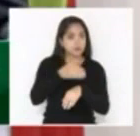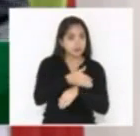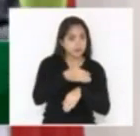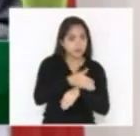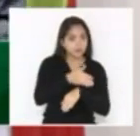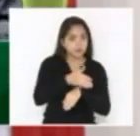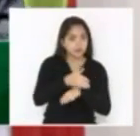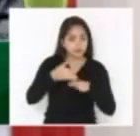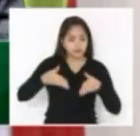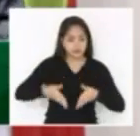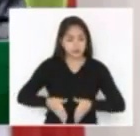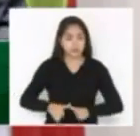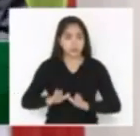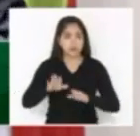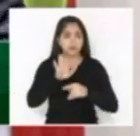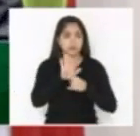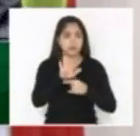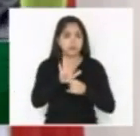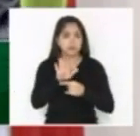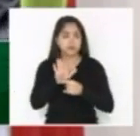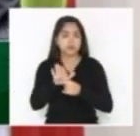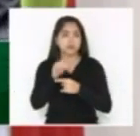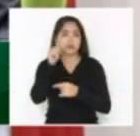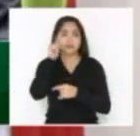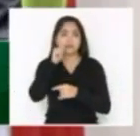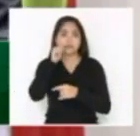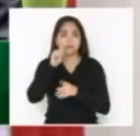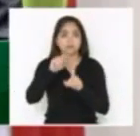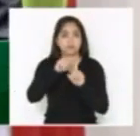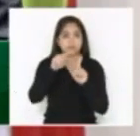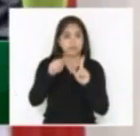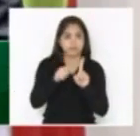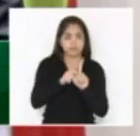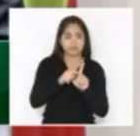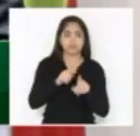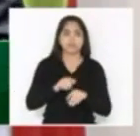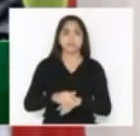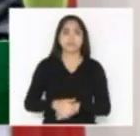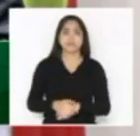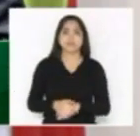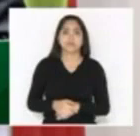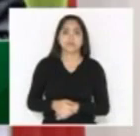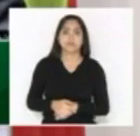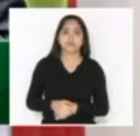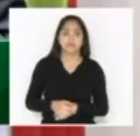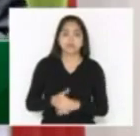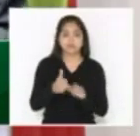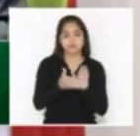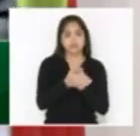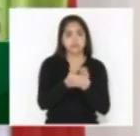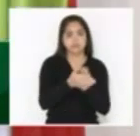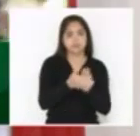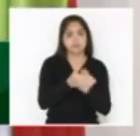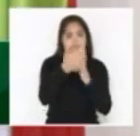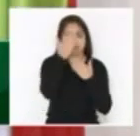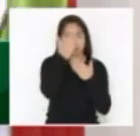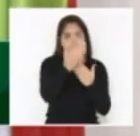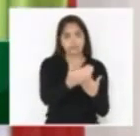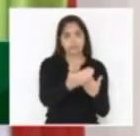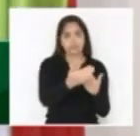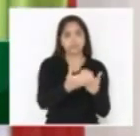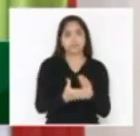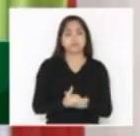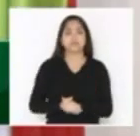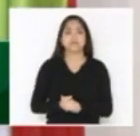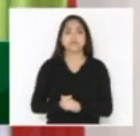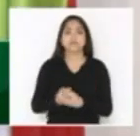parto durante o resgate de uma senhora numa enchente lá em Rio do Sul. Parabéns a vocês e muito obrigado. E eu